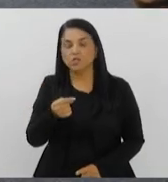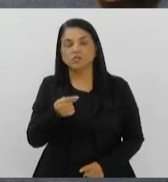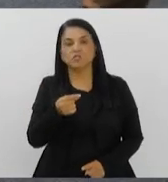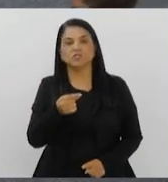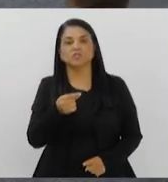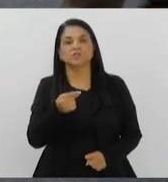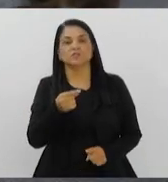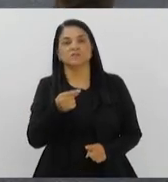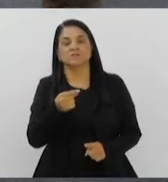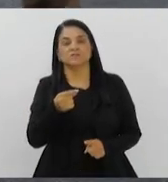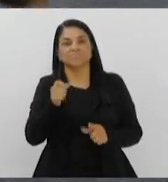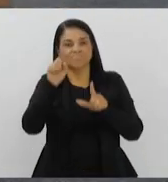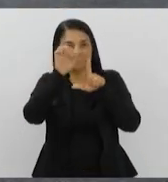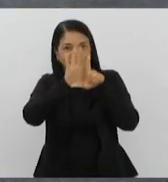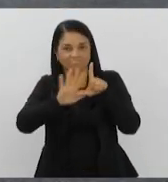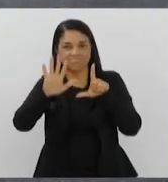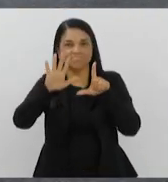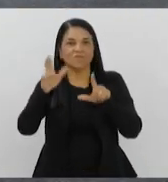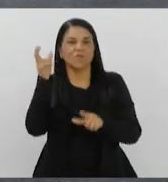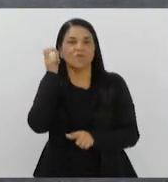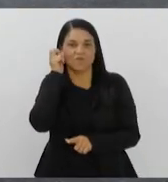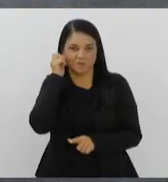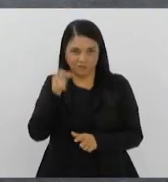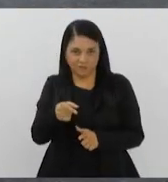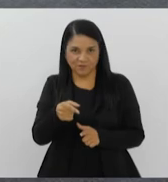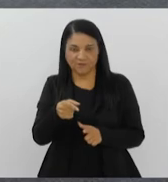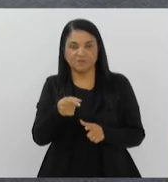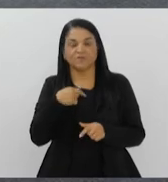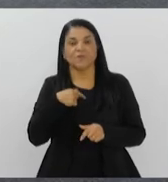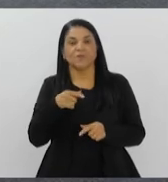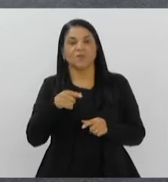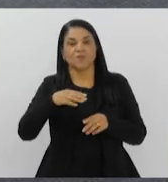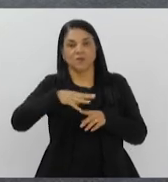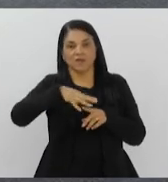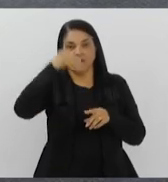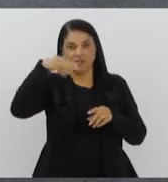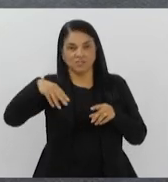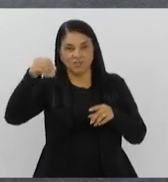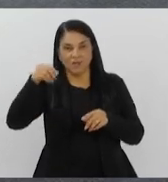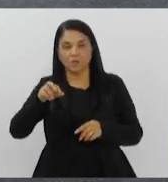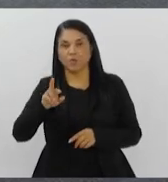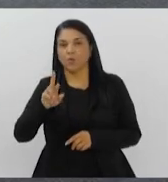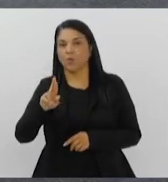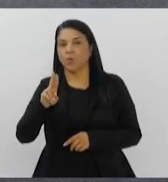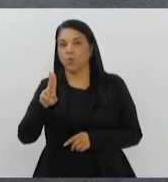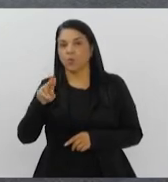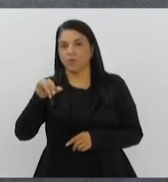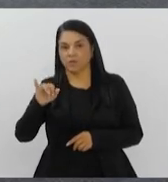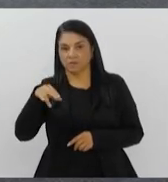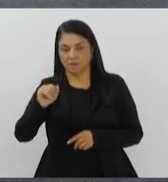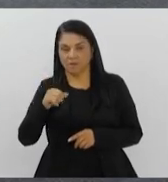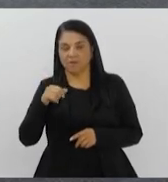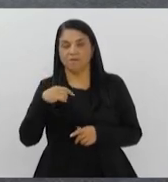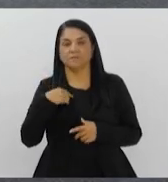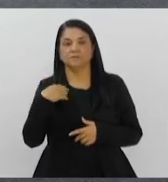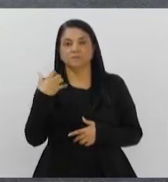Spotify. E o álbum dele, Castelos e Ruínas, é considerado um dos maiores álbuns da atualidade. Além de... Peço